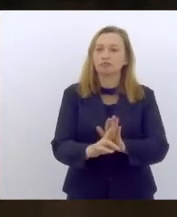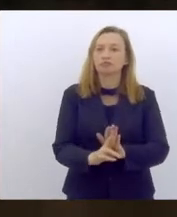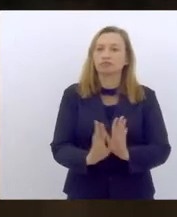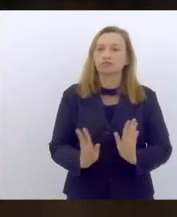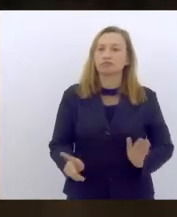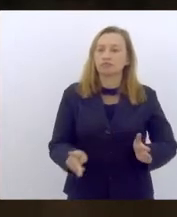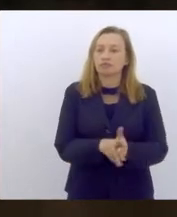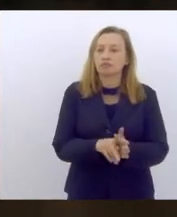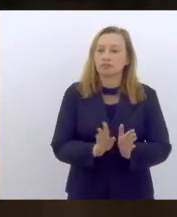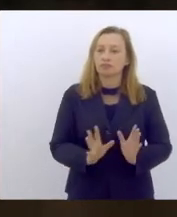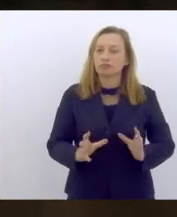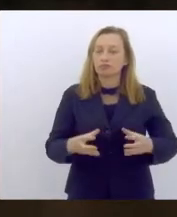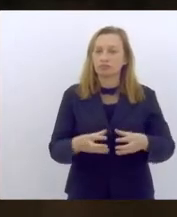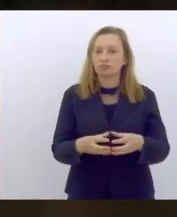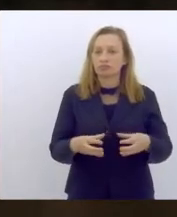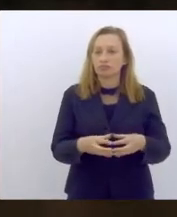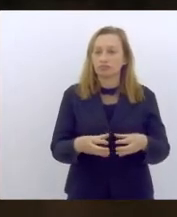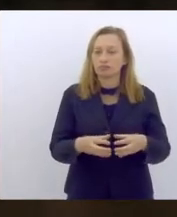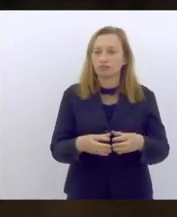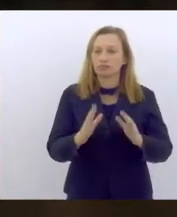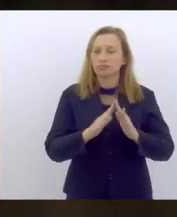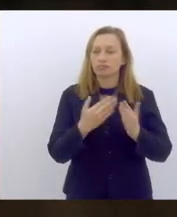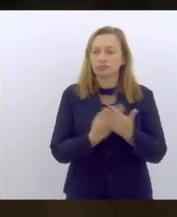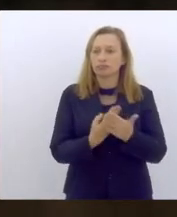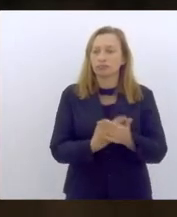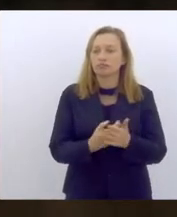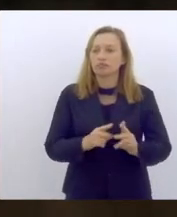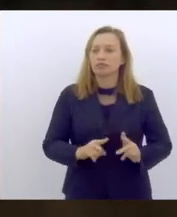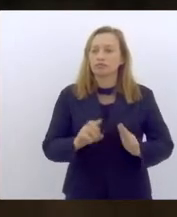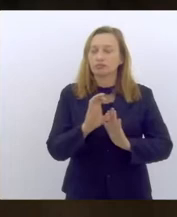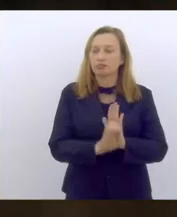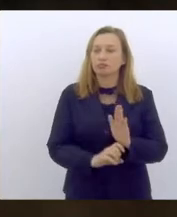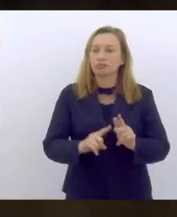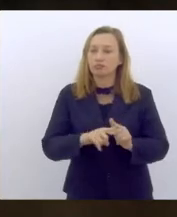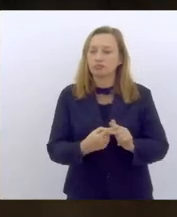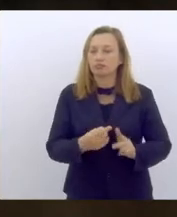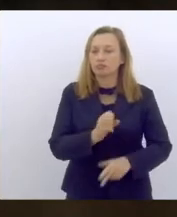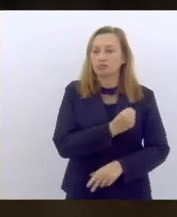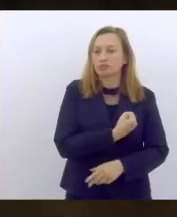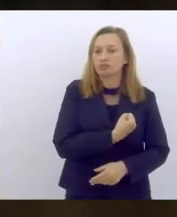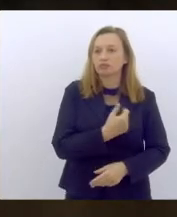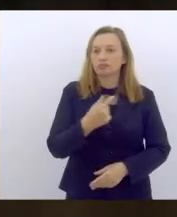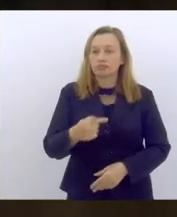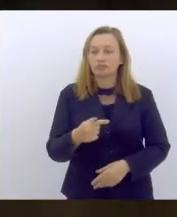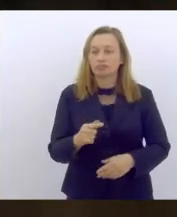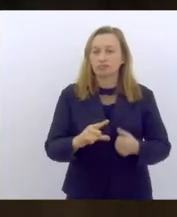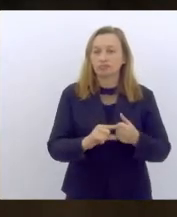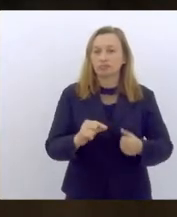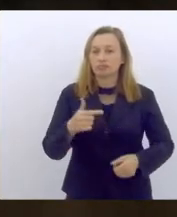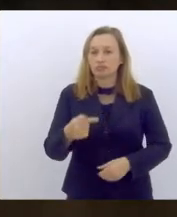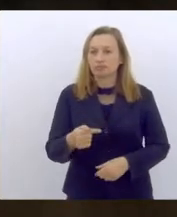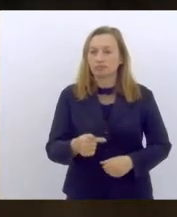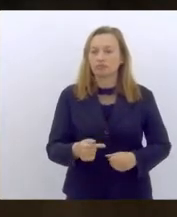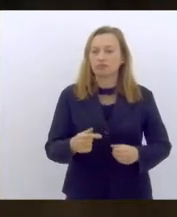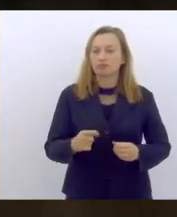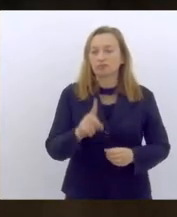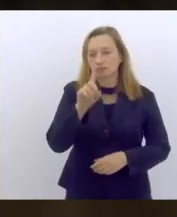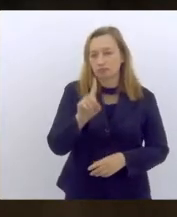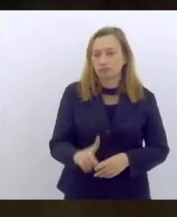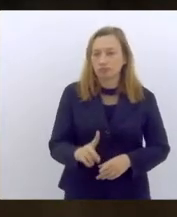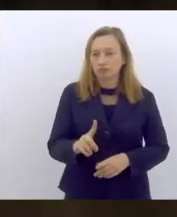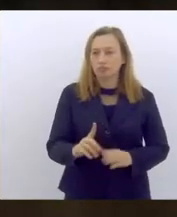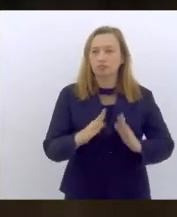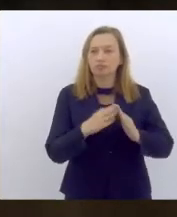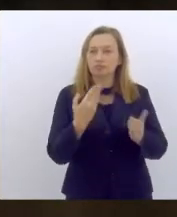corpo discente emenda modificativa número 7 ao artigo 7 a direção da unidade